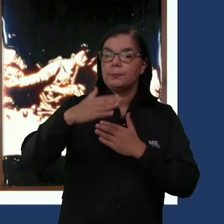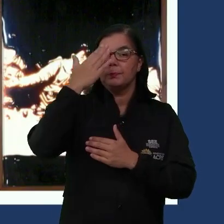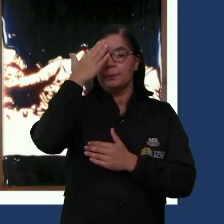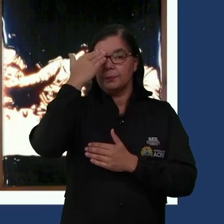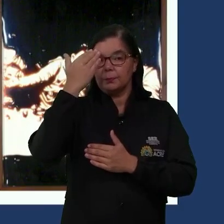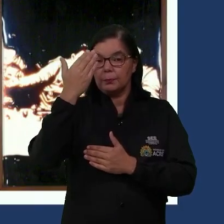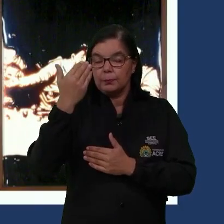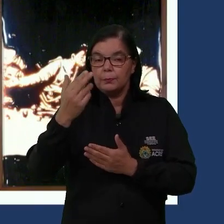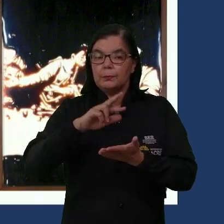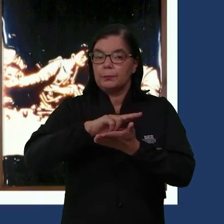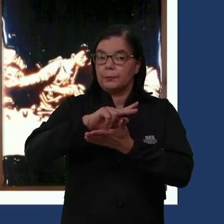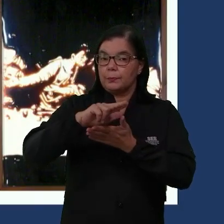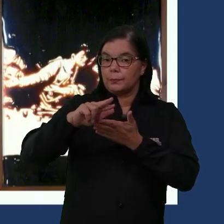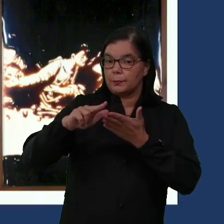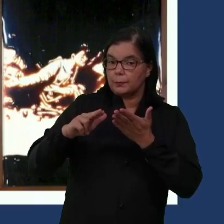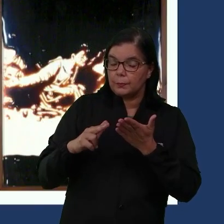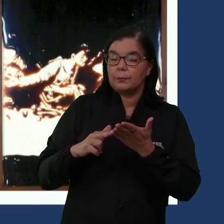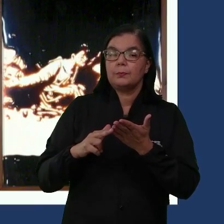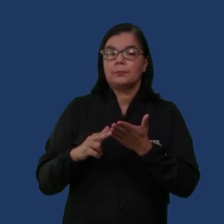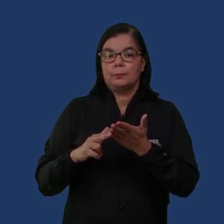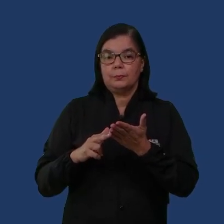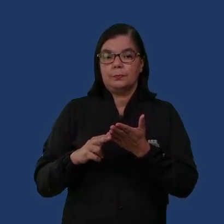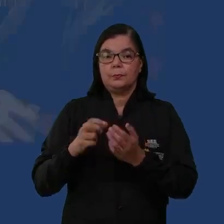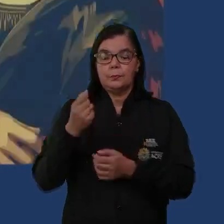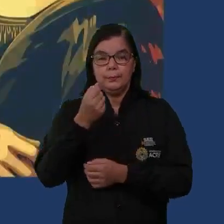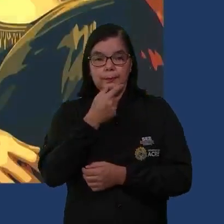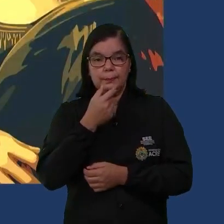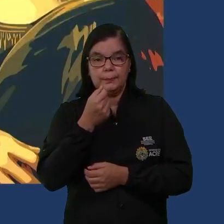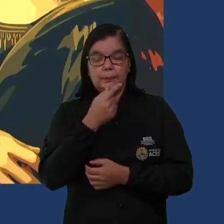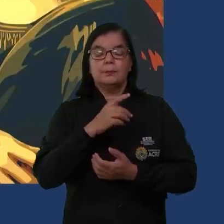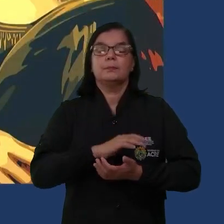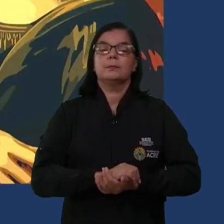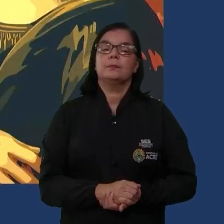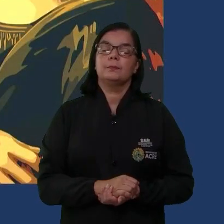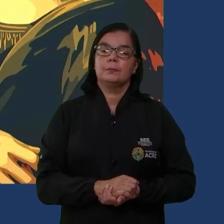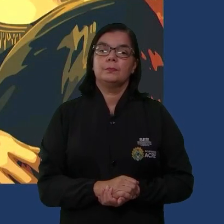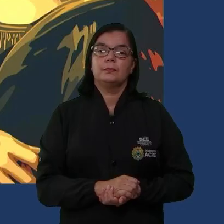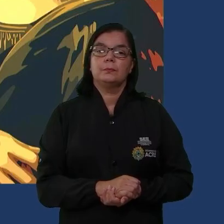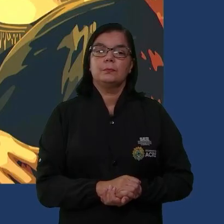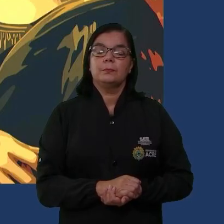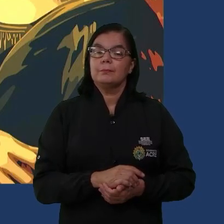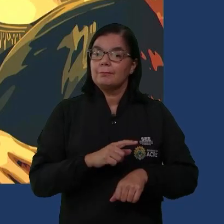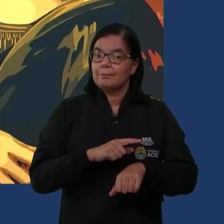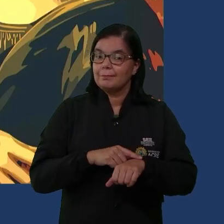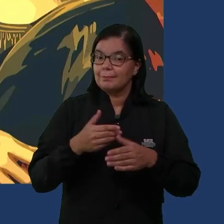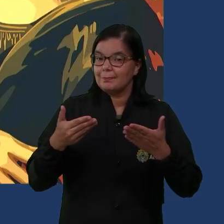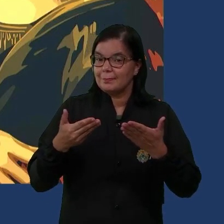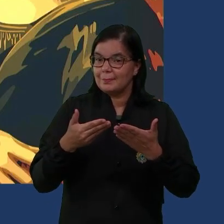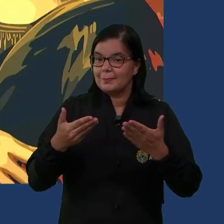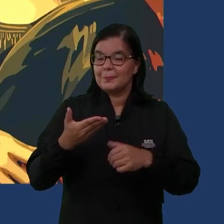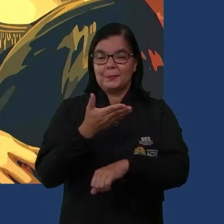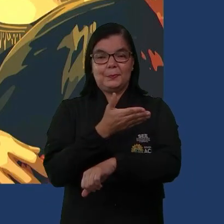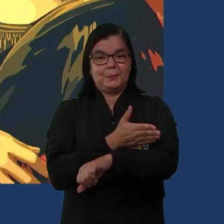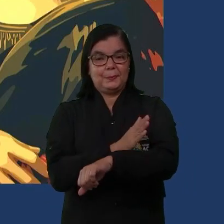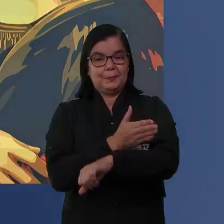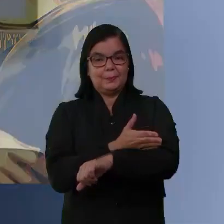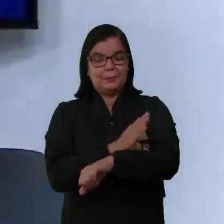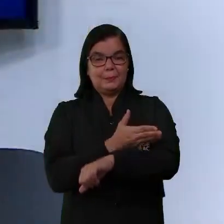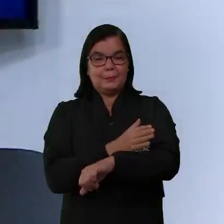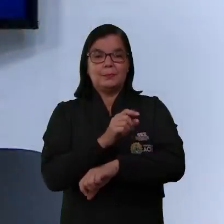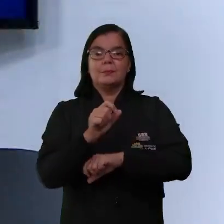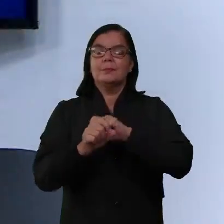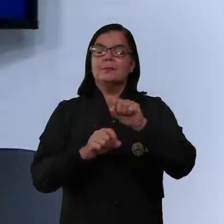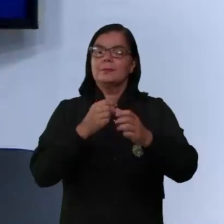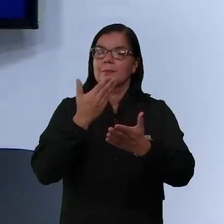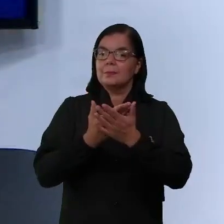que ganham várias versões parodiadas. Agora é o nosso momento da gente refletir sobre o que a